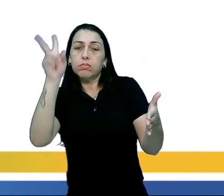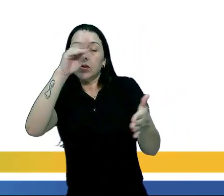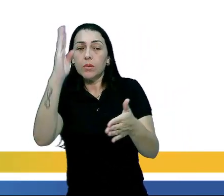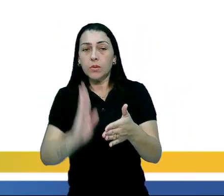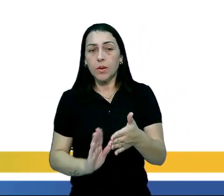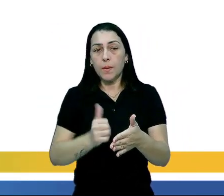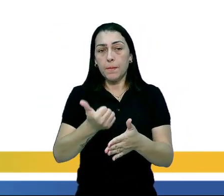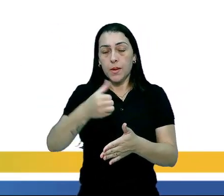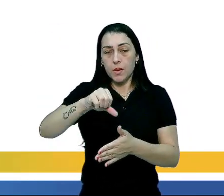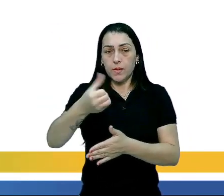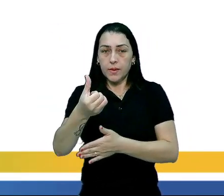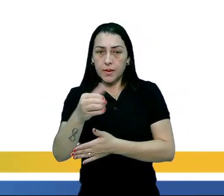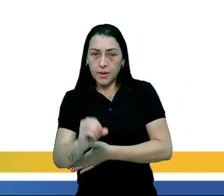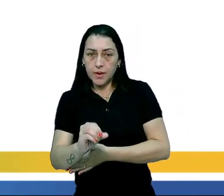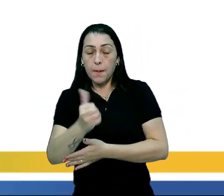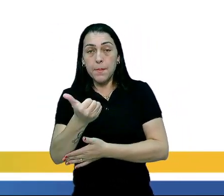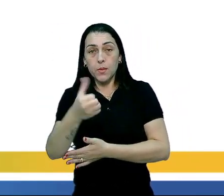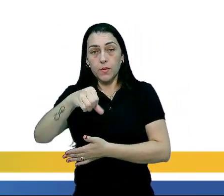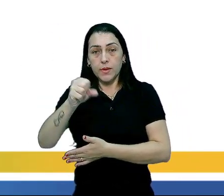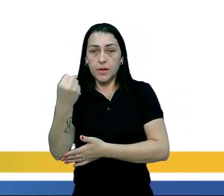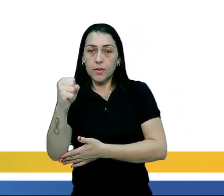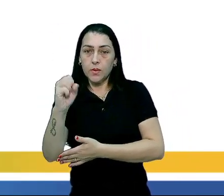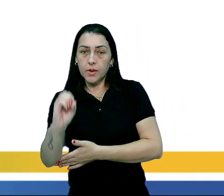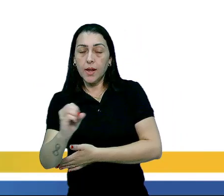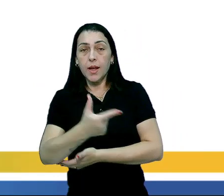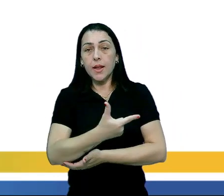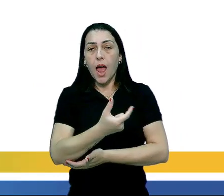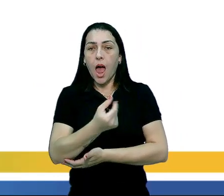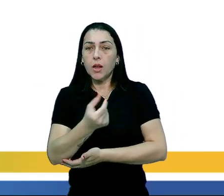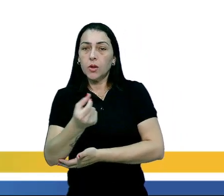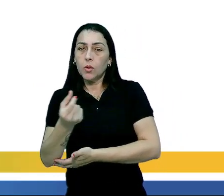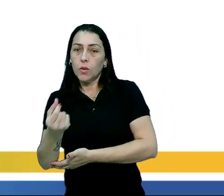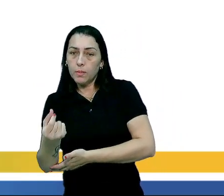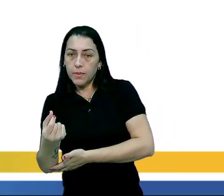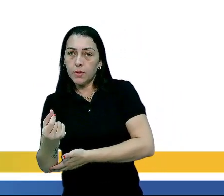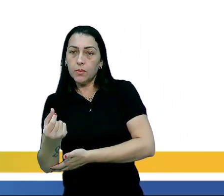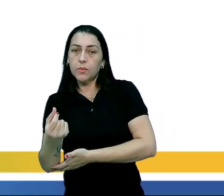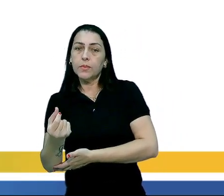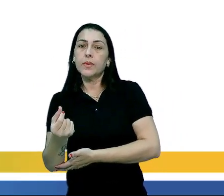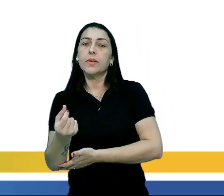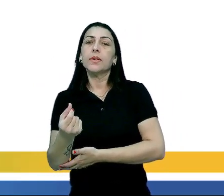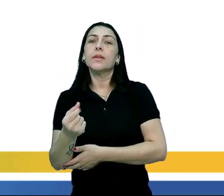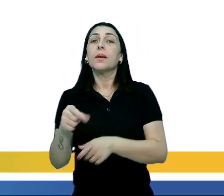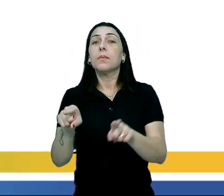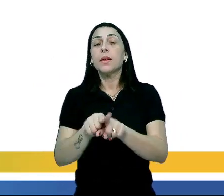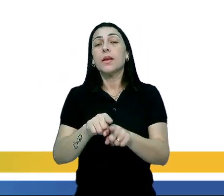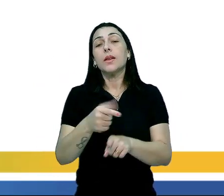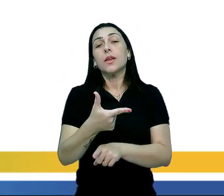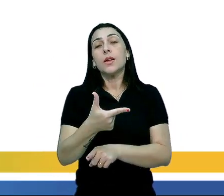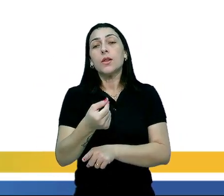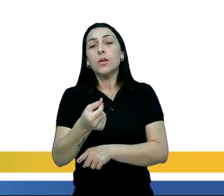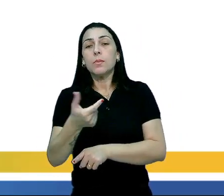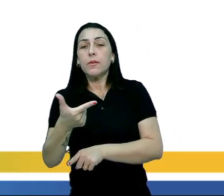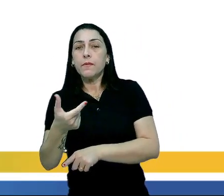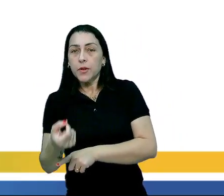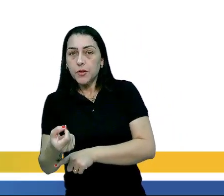1960, 1980, 2000 e